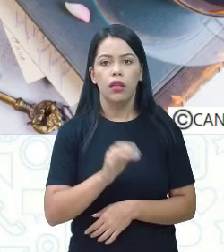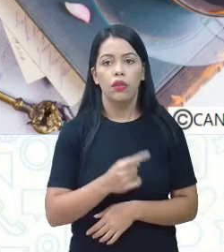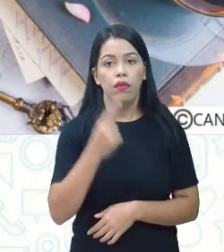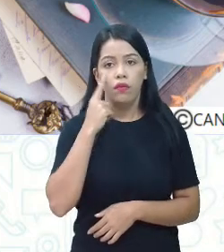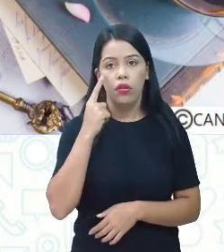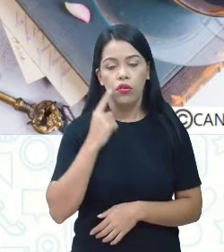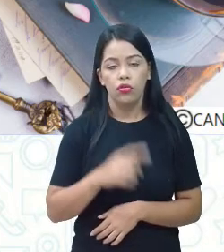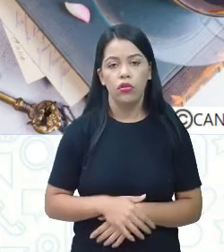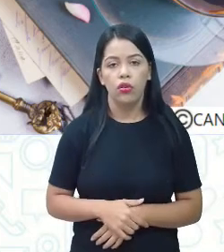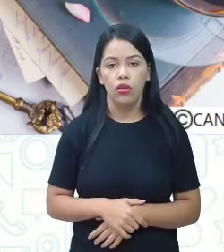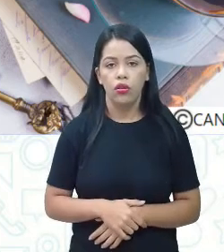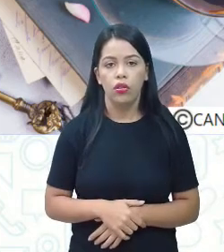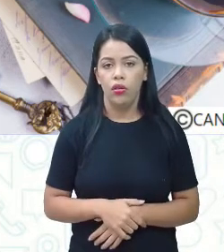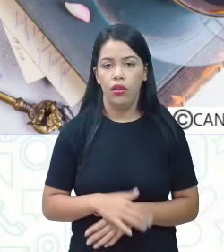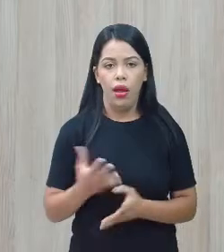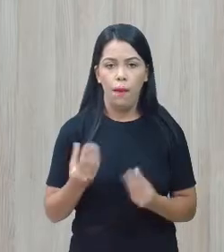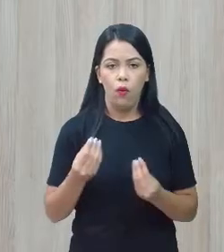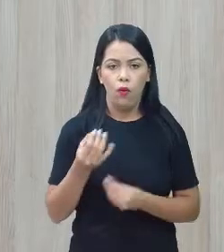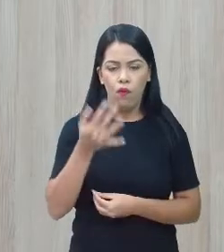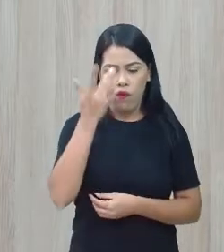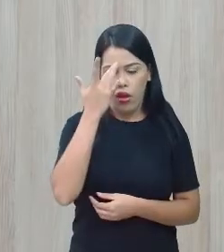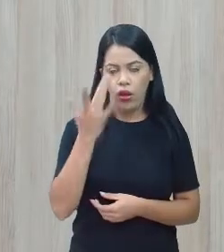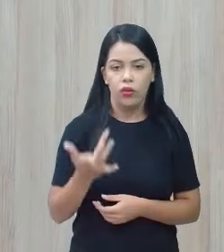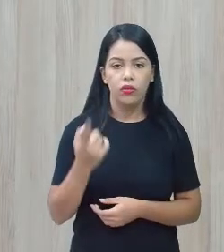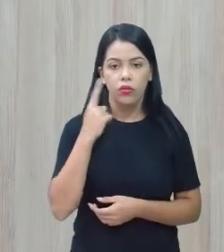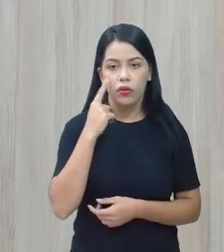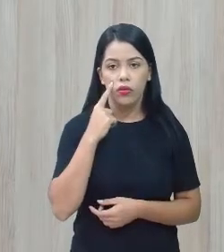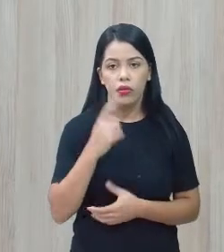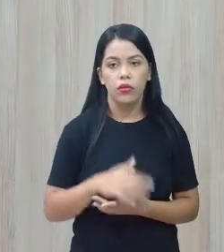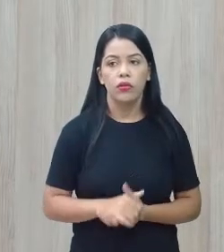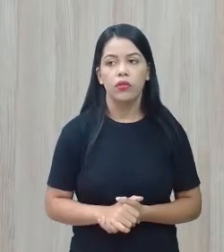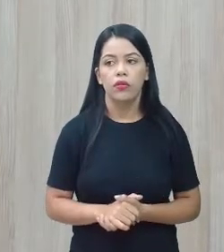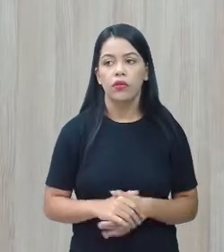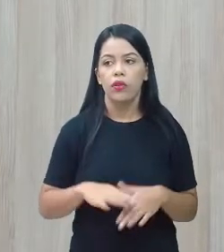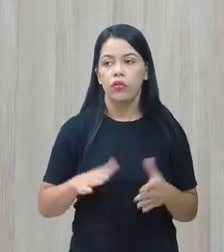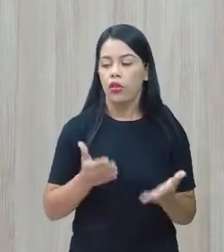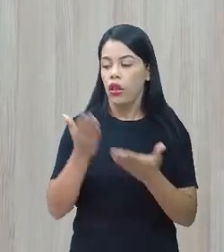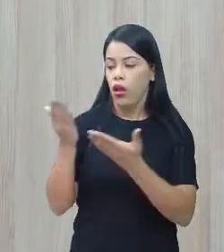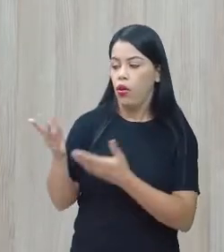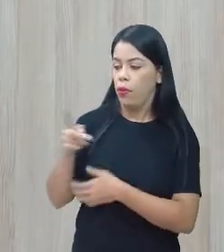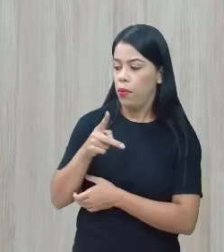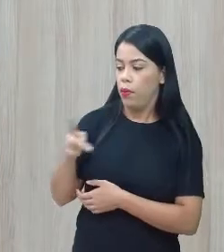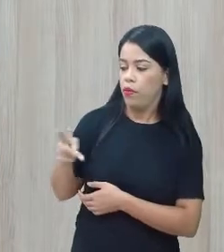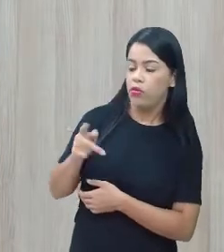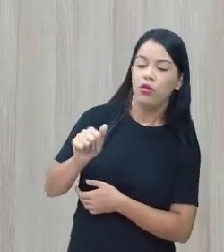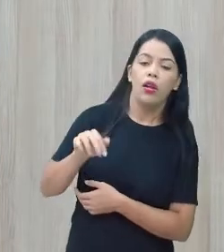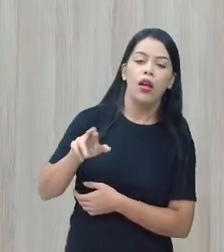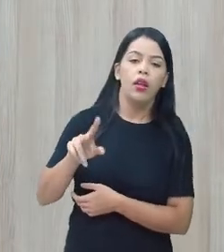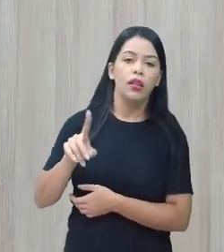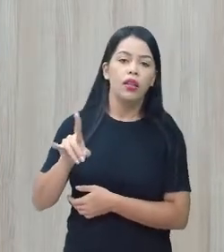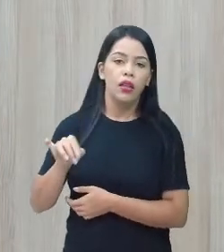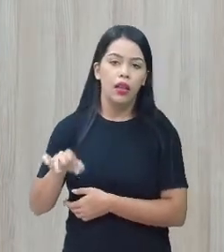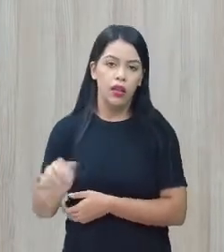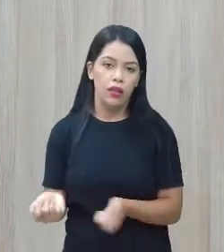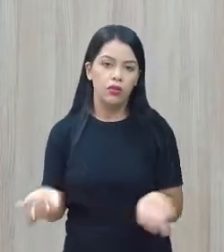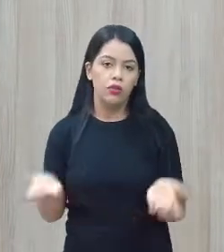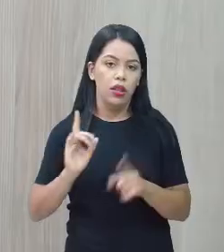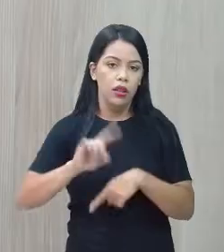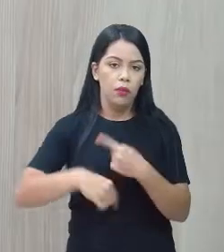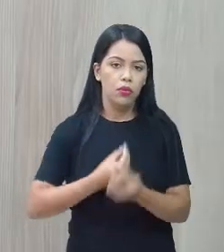só, praticamente uma mãe, né? Então, vamos passar para a professora Adriana se despedir e daqui a pouco eu mando um beijo para